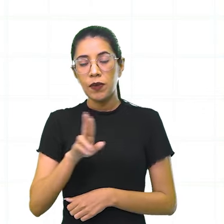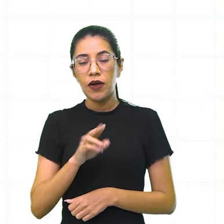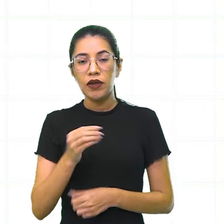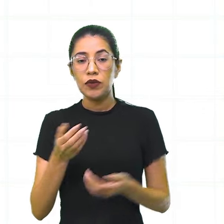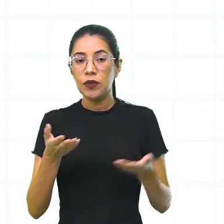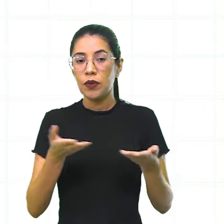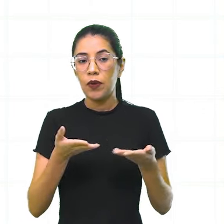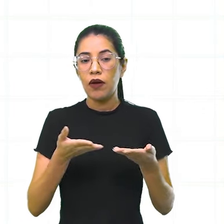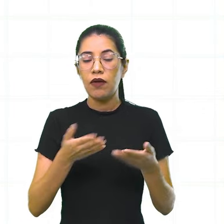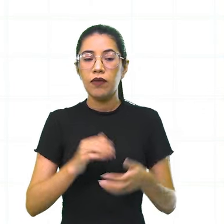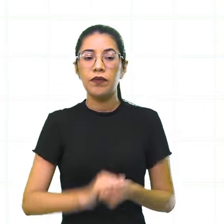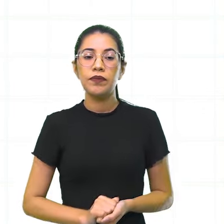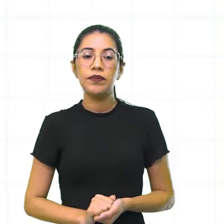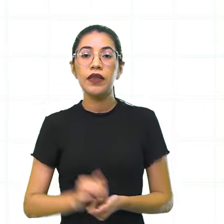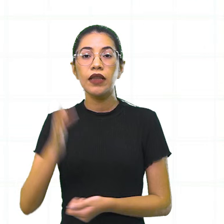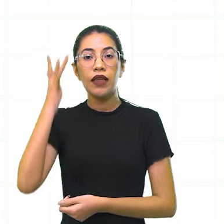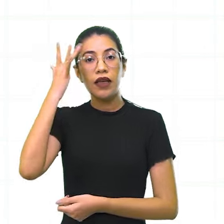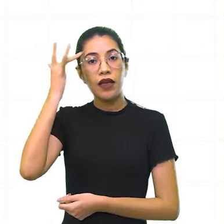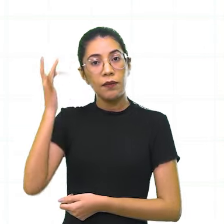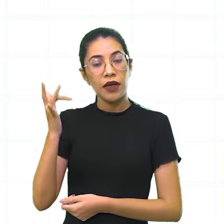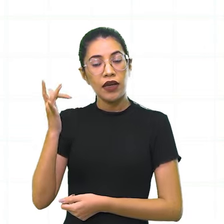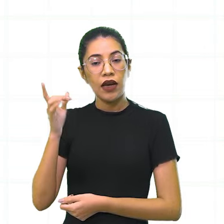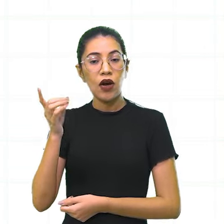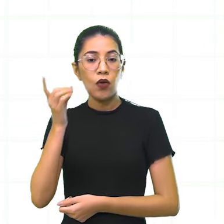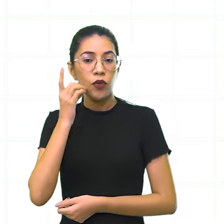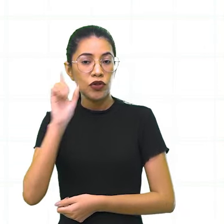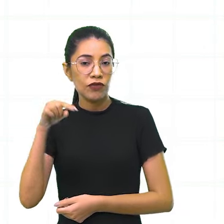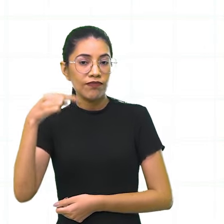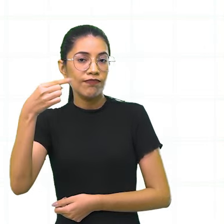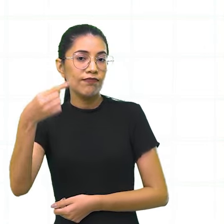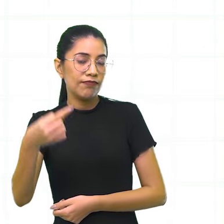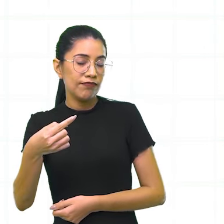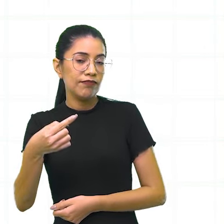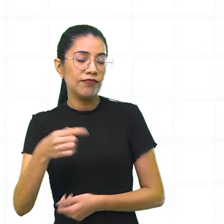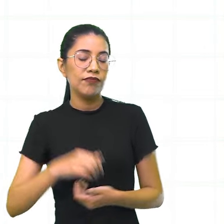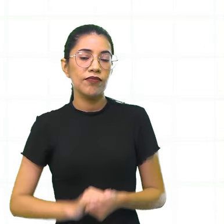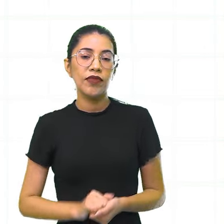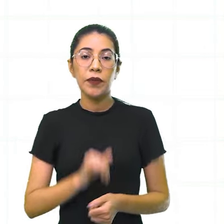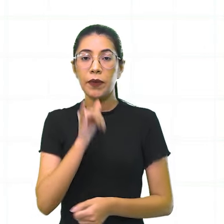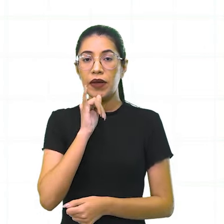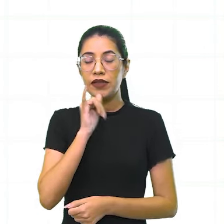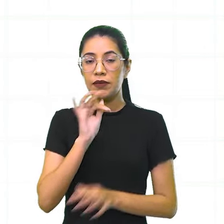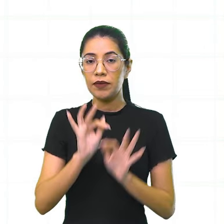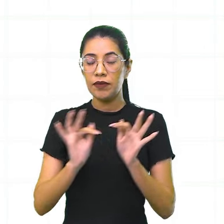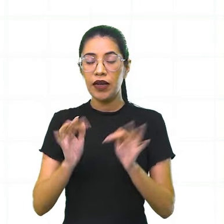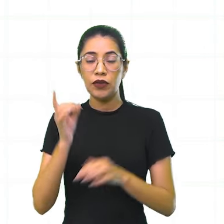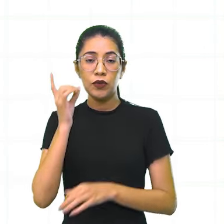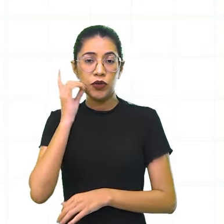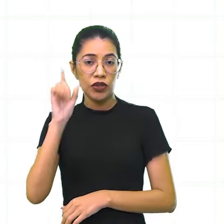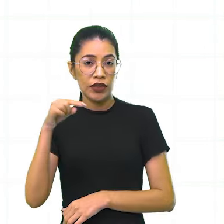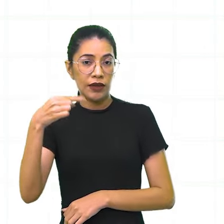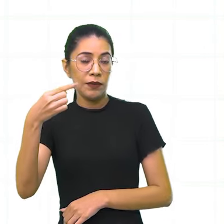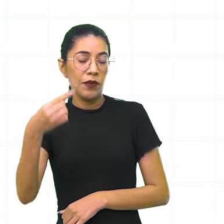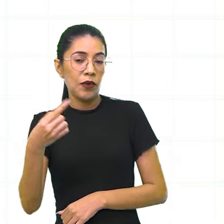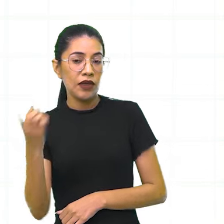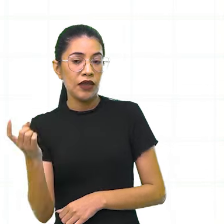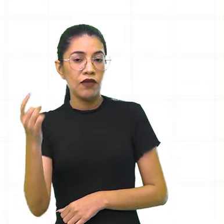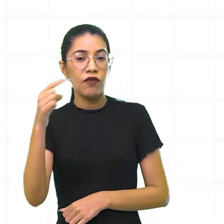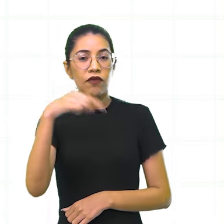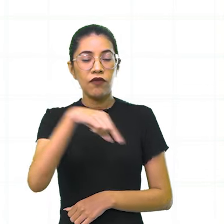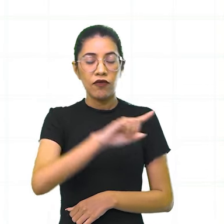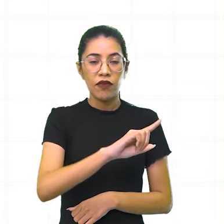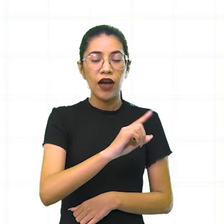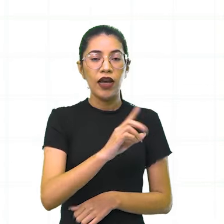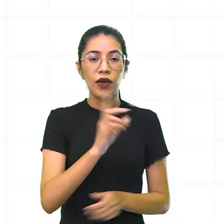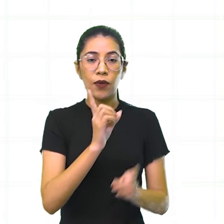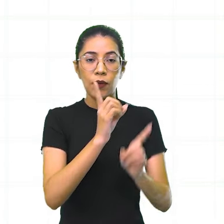o agora, né? Amanhã, no dia seguinte. Então, no dia seguinte, ele irá ver a sua amada.